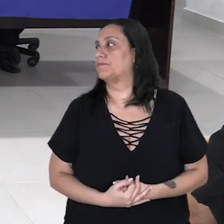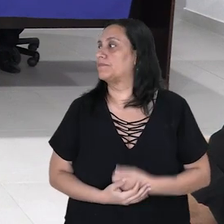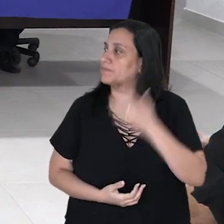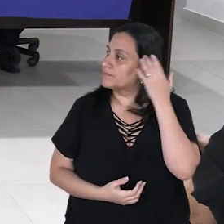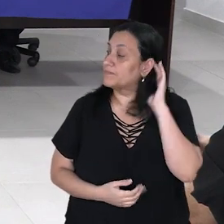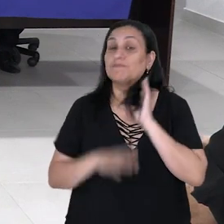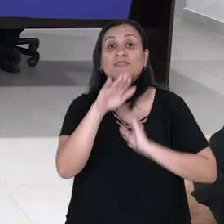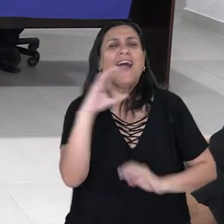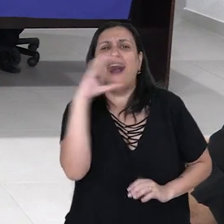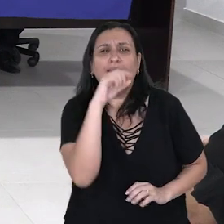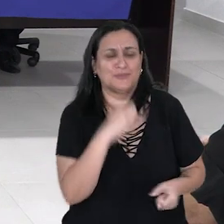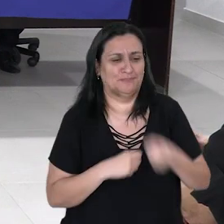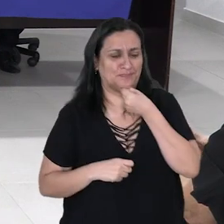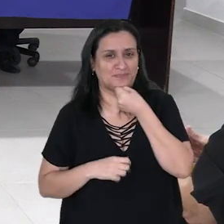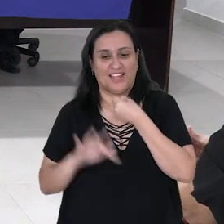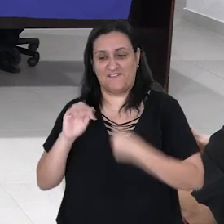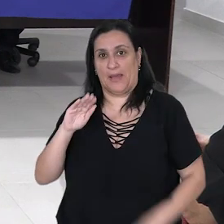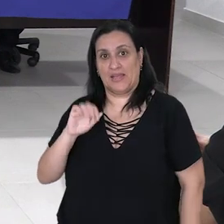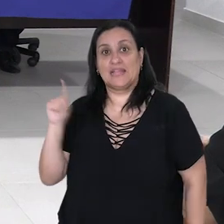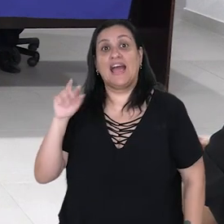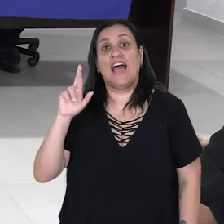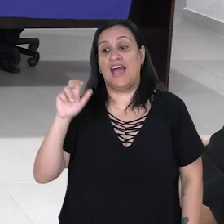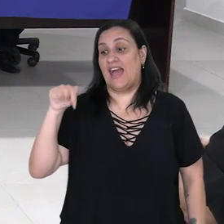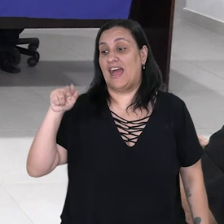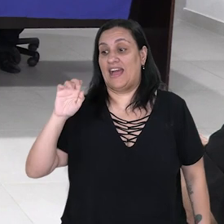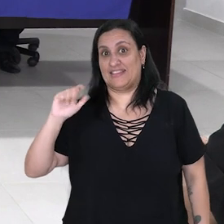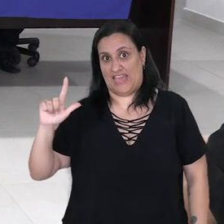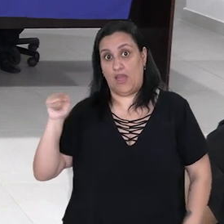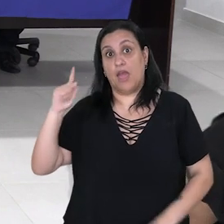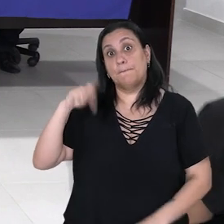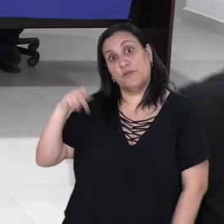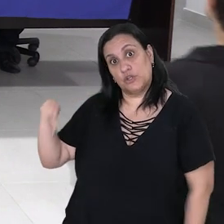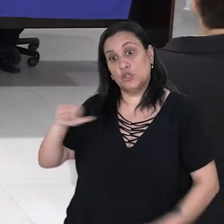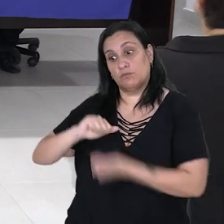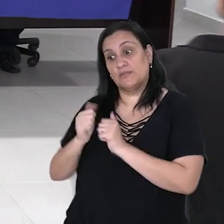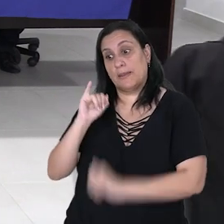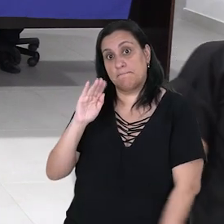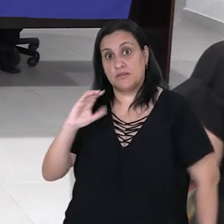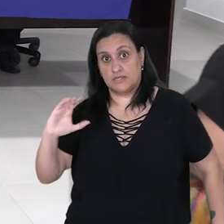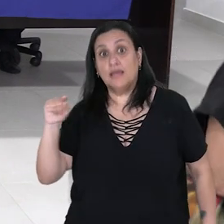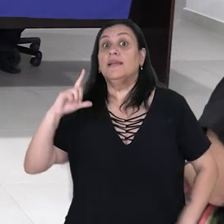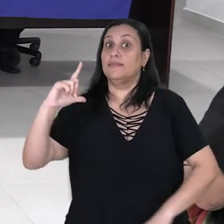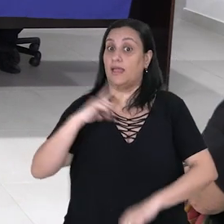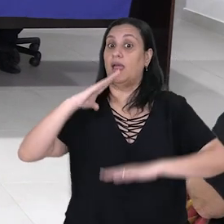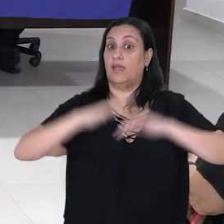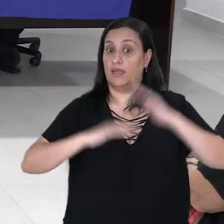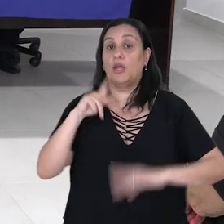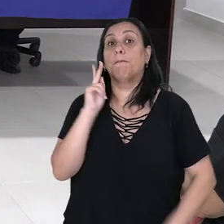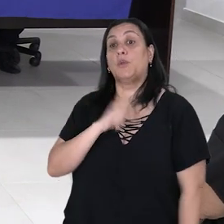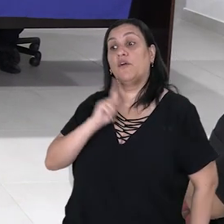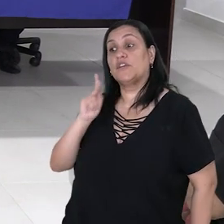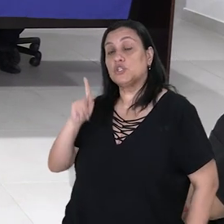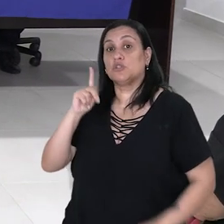Deixa só antes do Tiago passar para o Tiago, a Raquel, ela, no caso, o professor da adaptação, né, no Instituto a gente tem professores que são